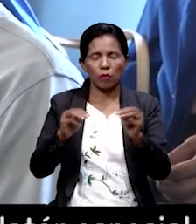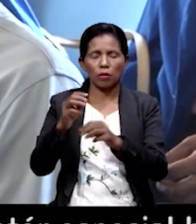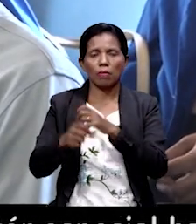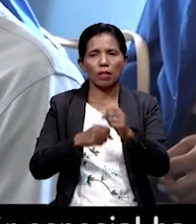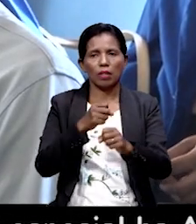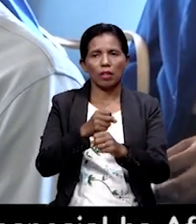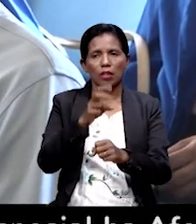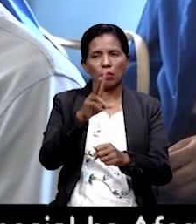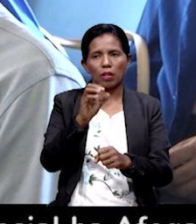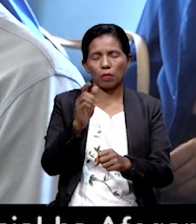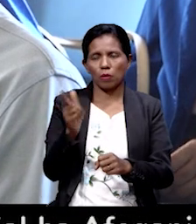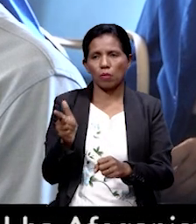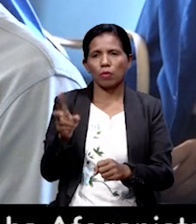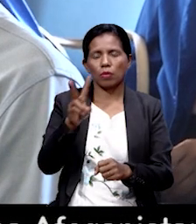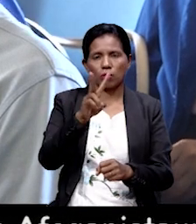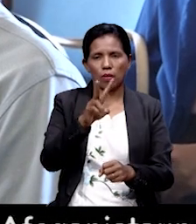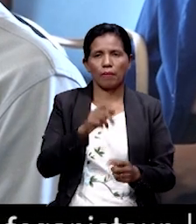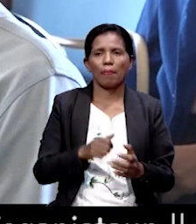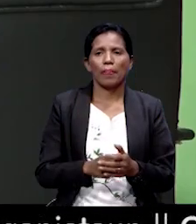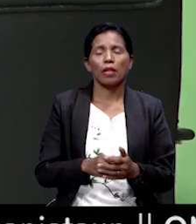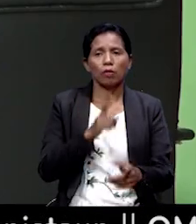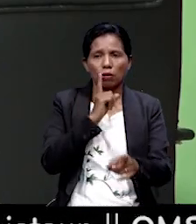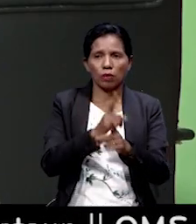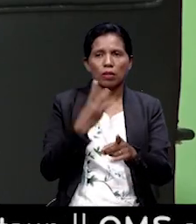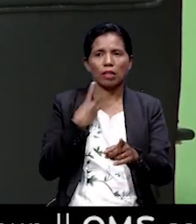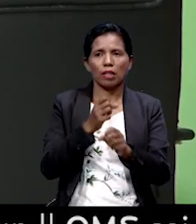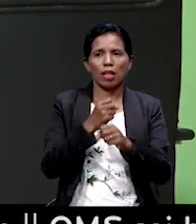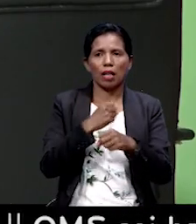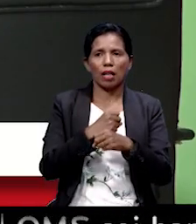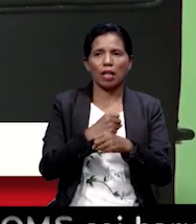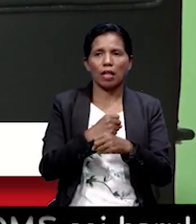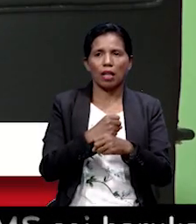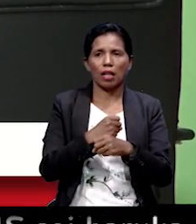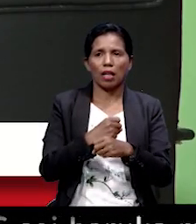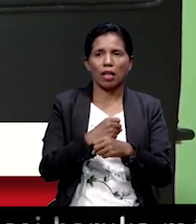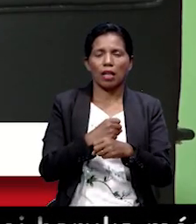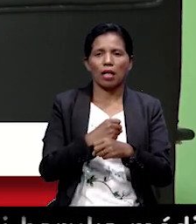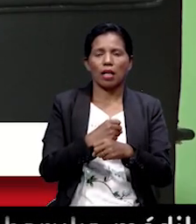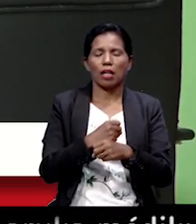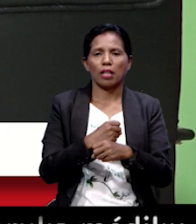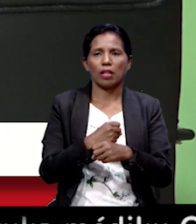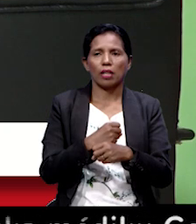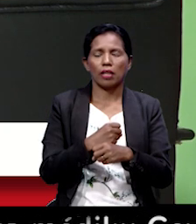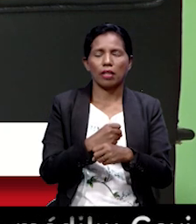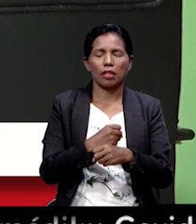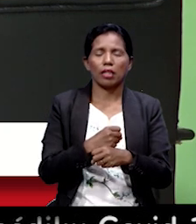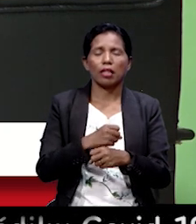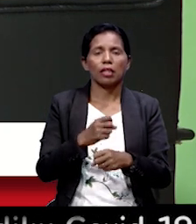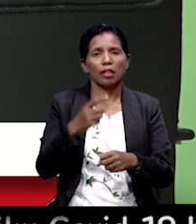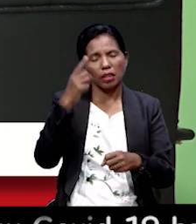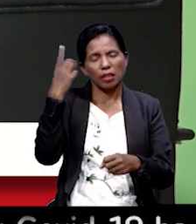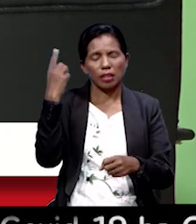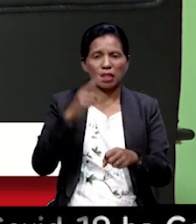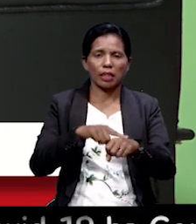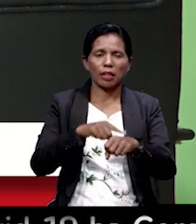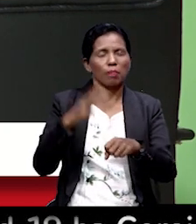rua. Census populasa umakain, lolo ni itahalo census ya 2020, tamba itaya. Momentan ba orsamento la ia itamuda